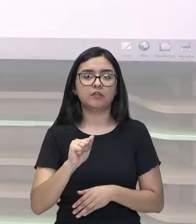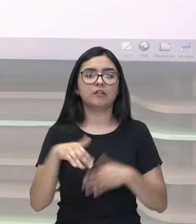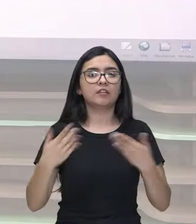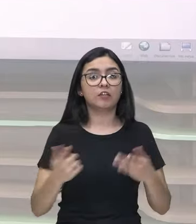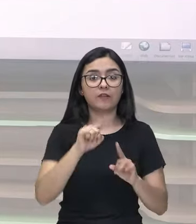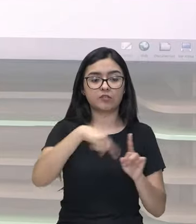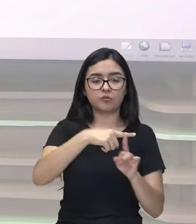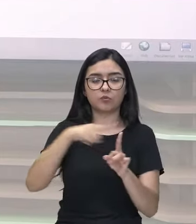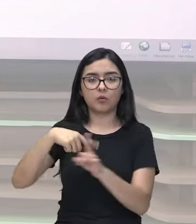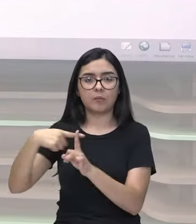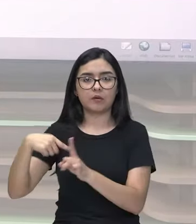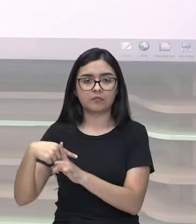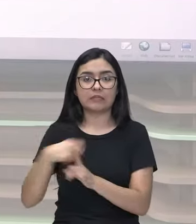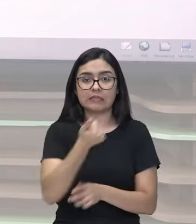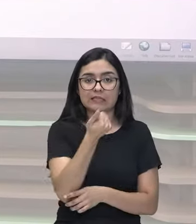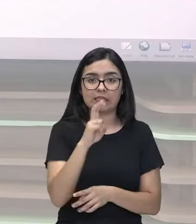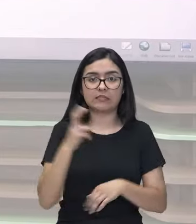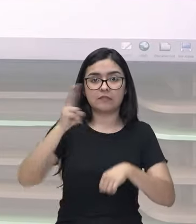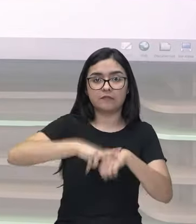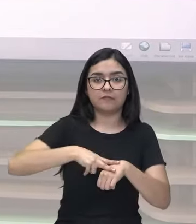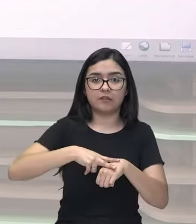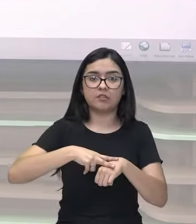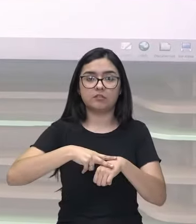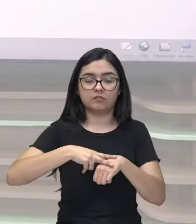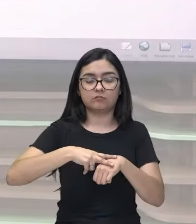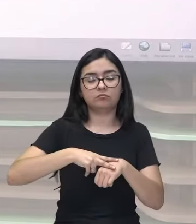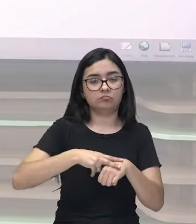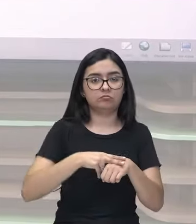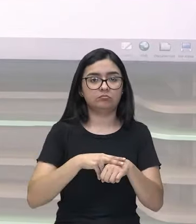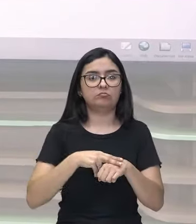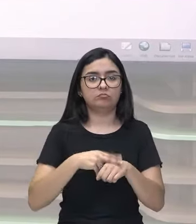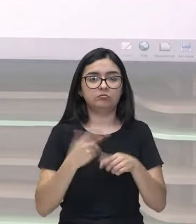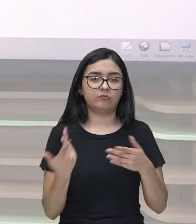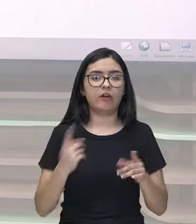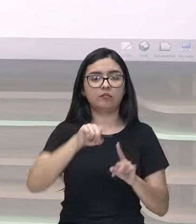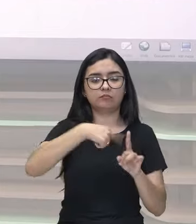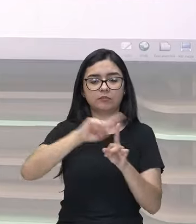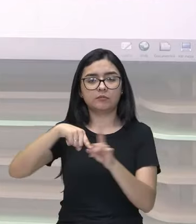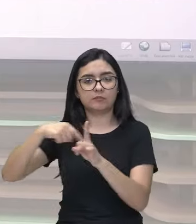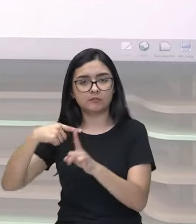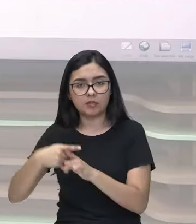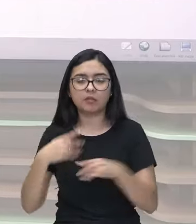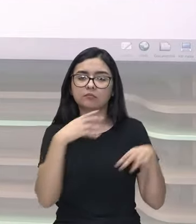Quantas vezes? 15 vezes, porque nós estamos falando que você, de acordo com o nosso enunciado, seu pai comprou